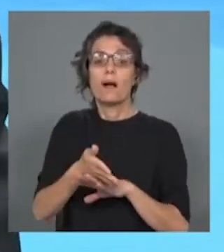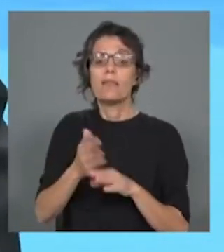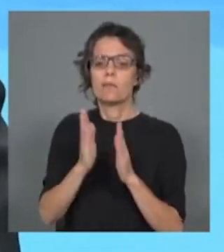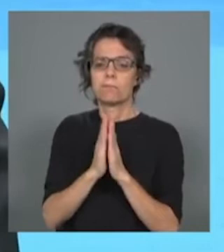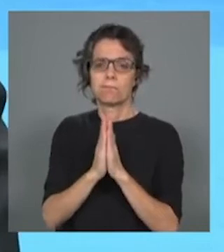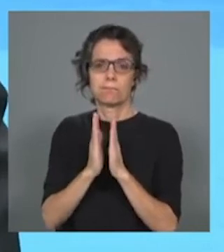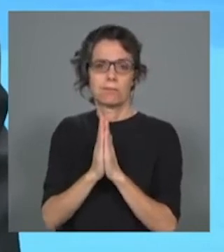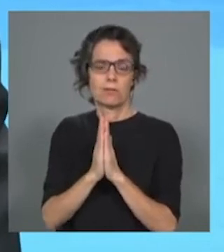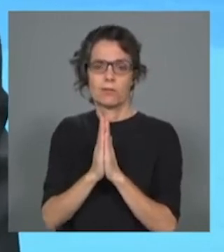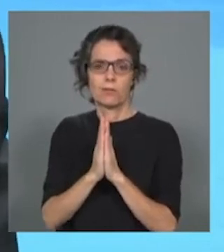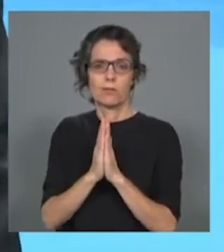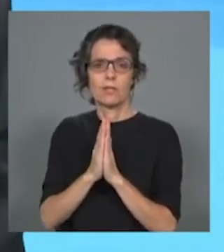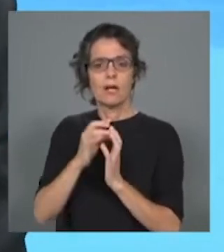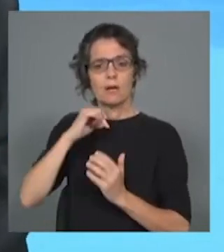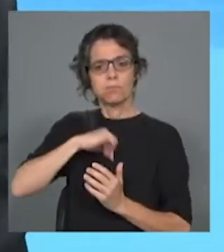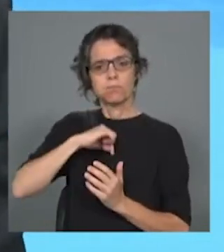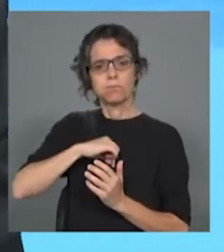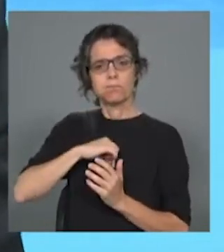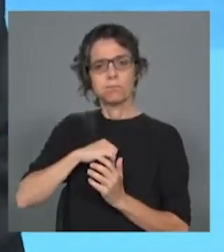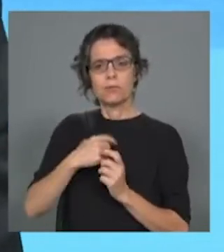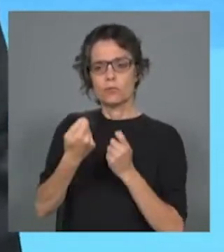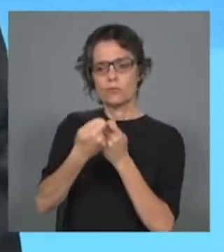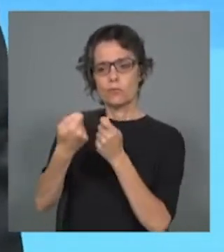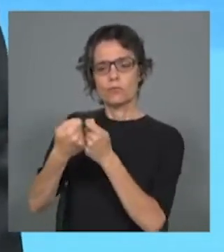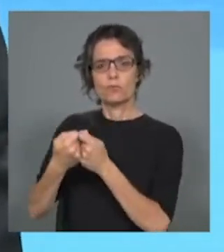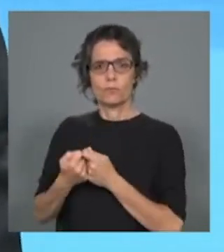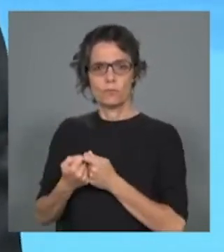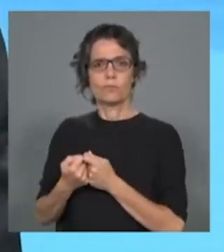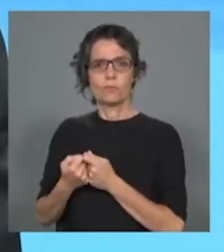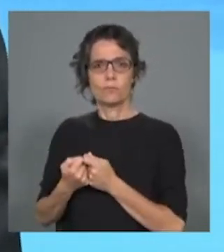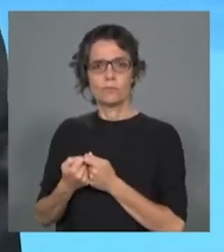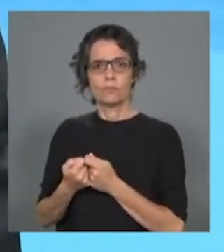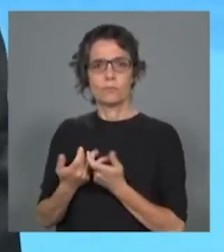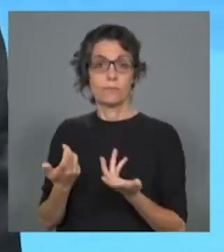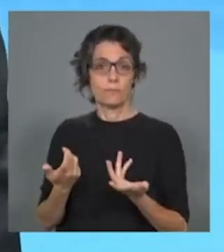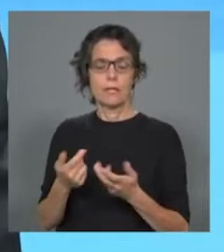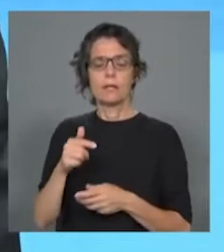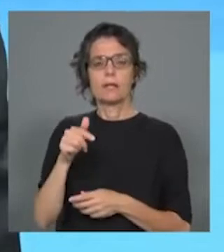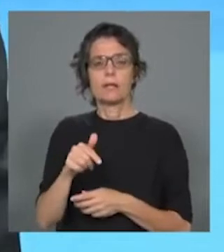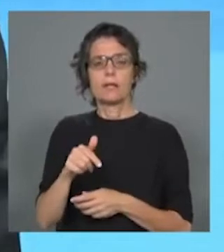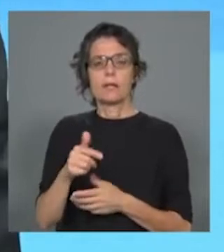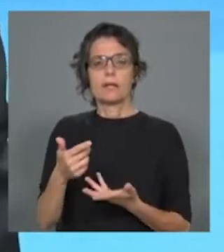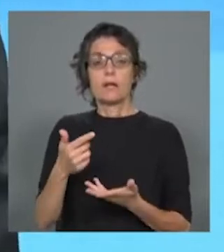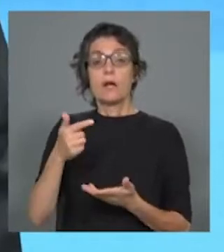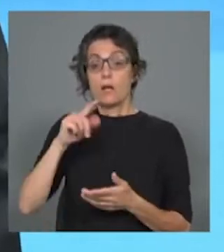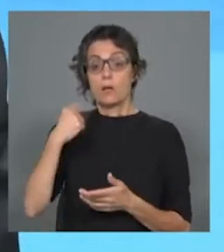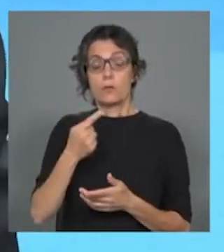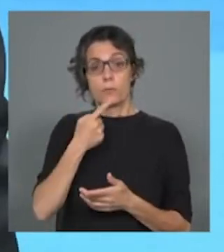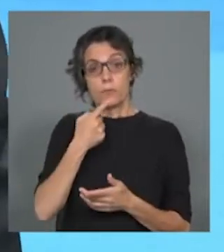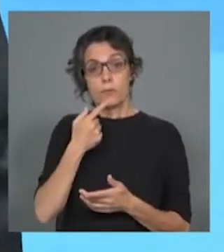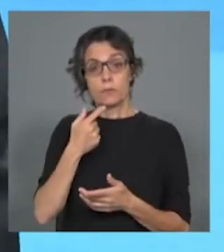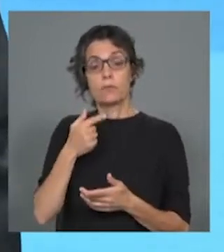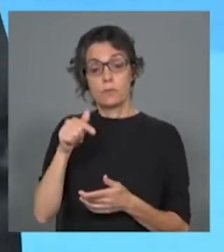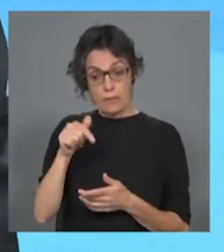religião na qual nasceram ou com outras religiões. E, portanto, a partir daí, nós notamos